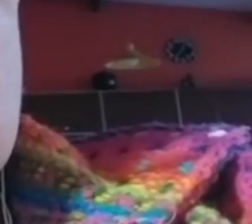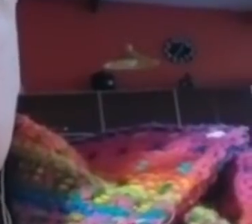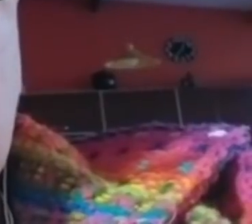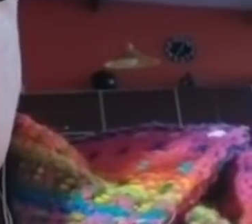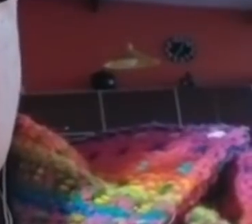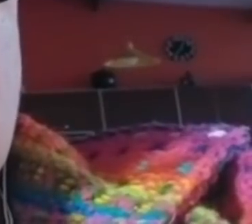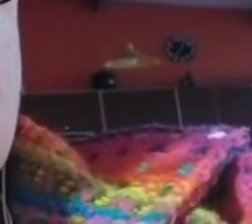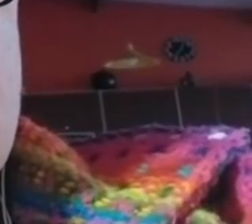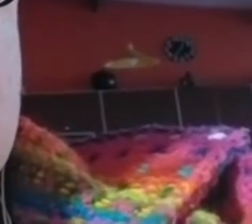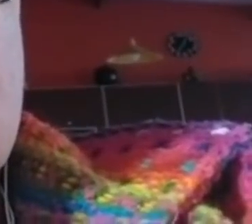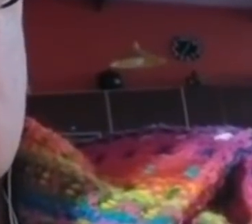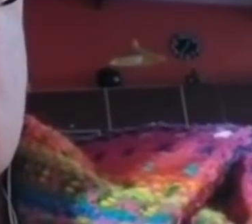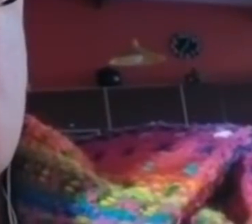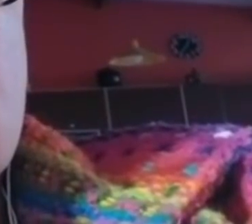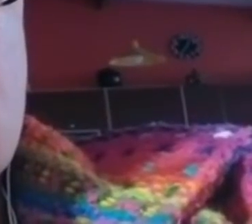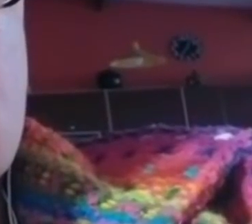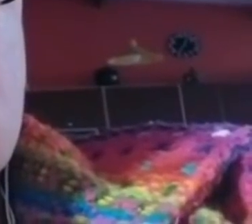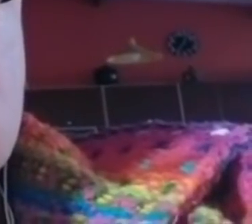Estarrecimento.